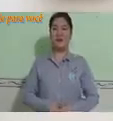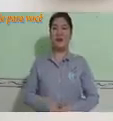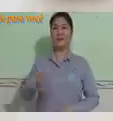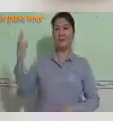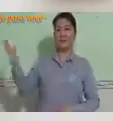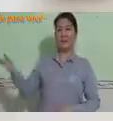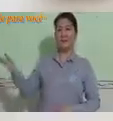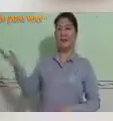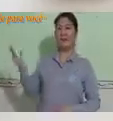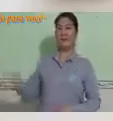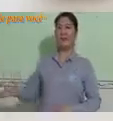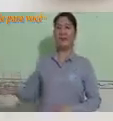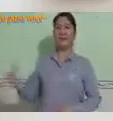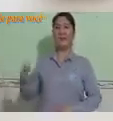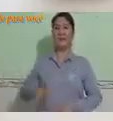grave,